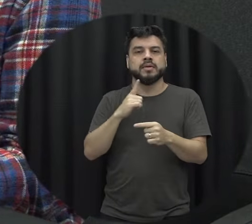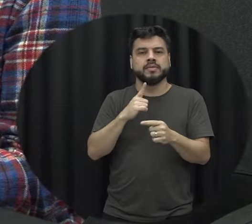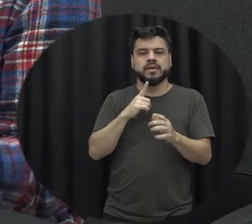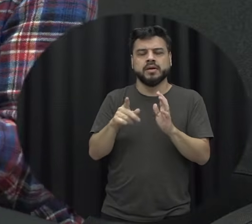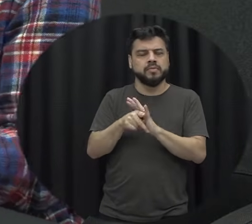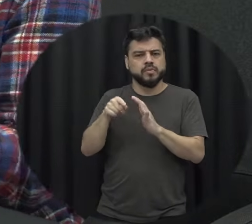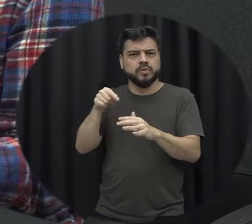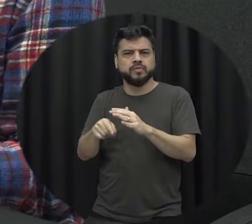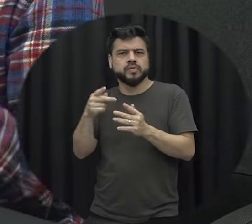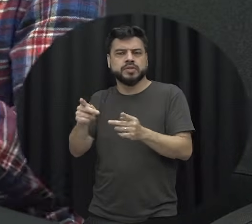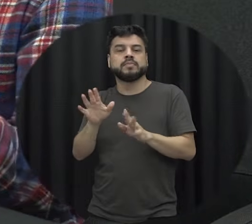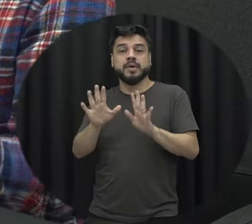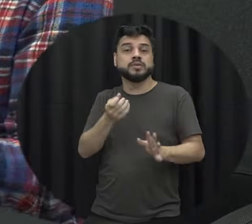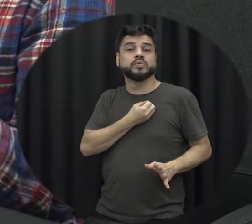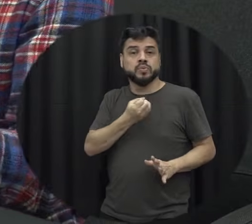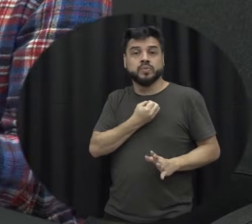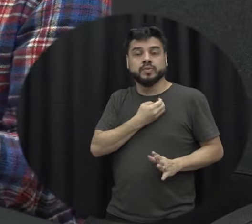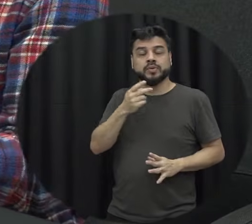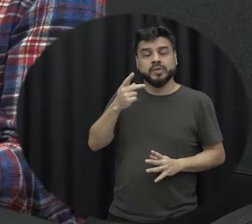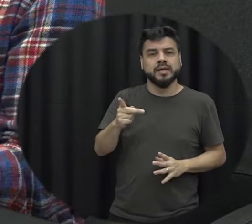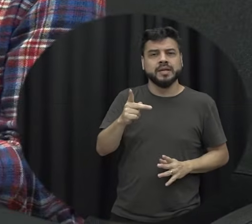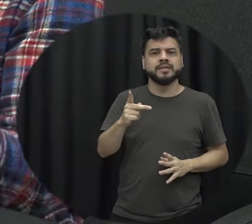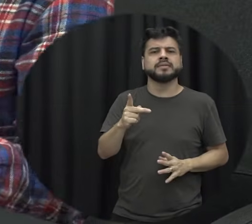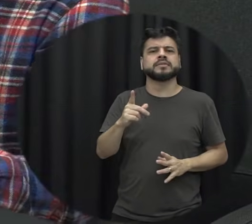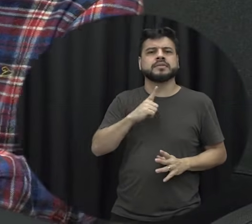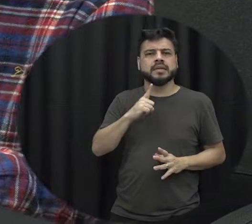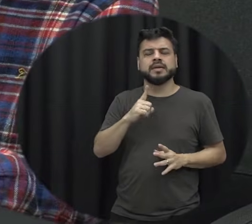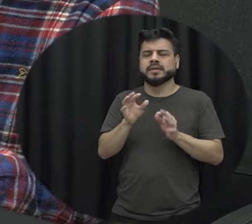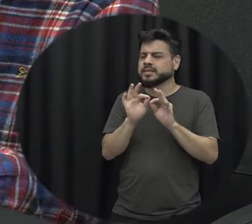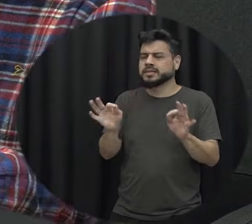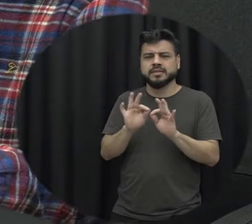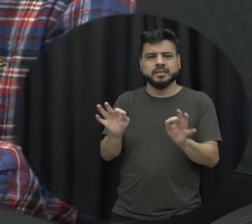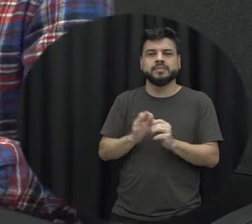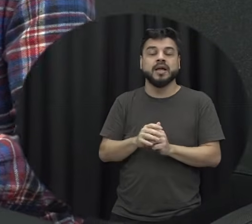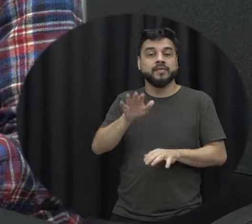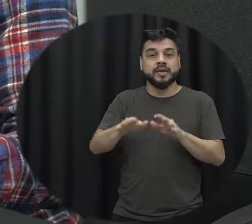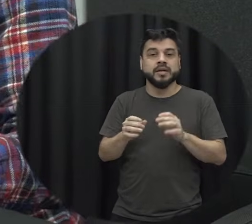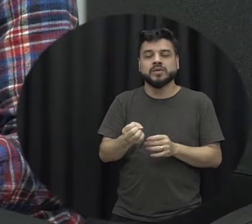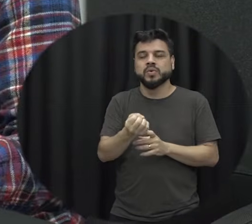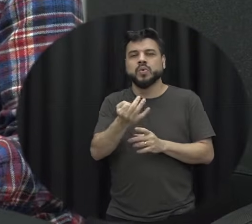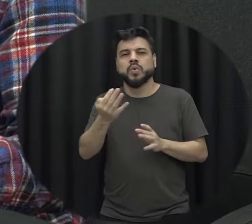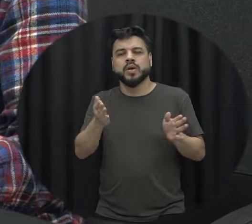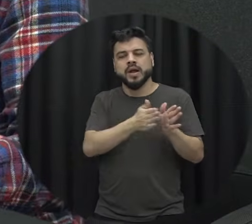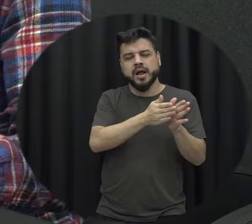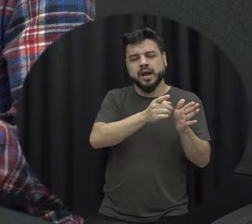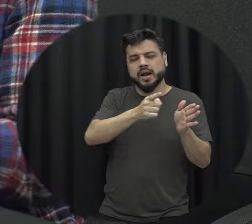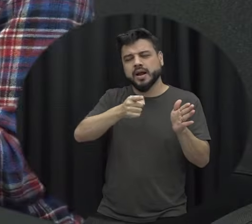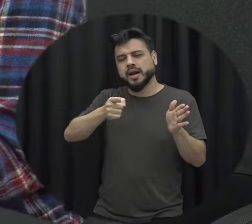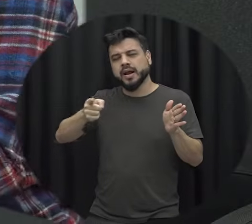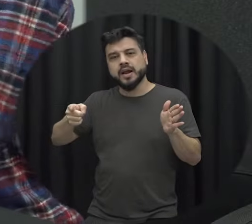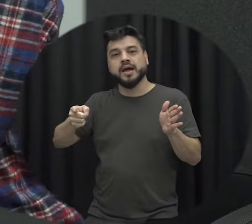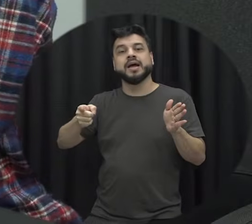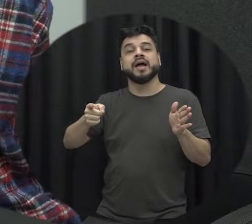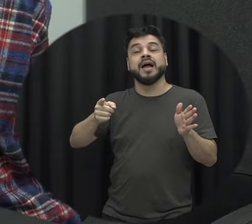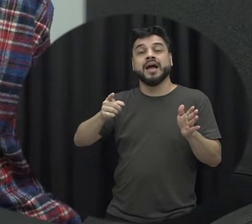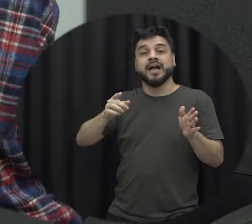o conhecimento numérico deles é muito mais simples. Às vezes eles contam até um determinado número e a partir